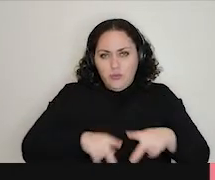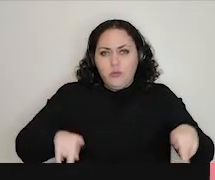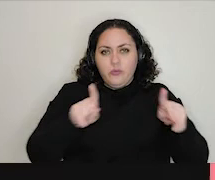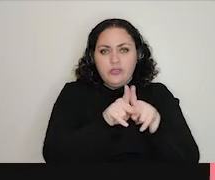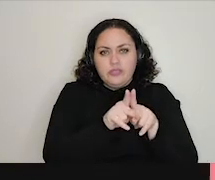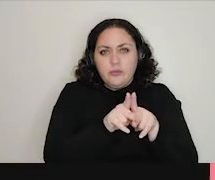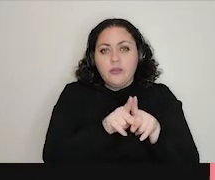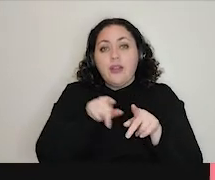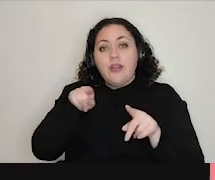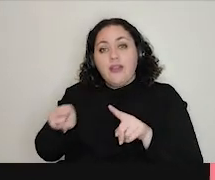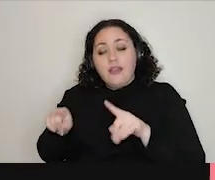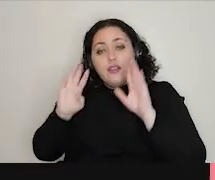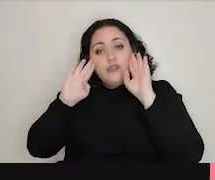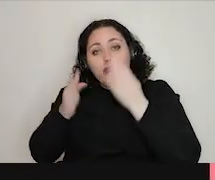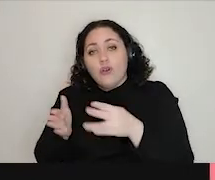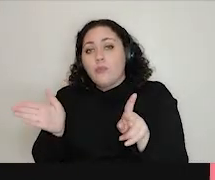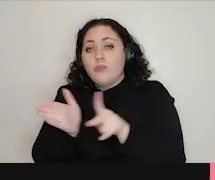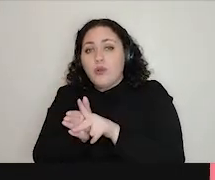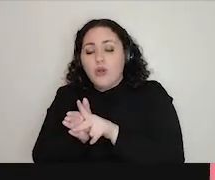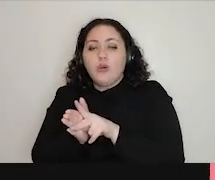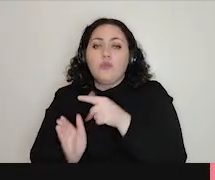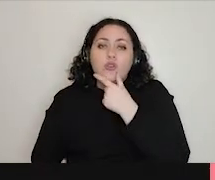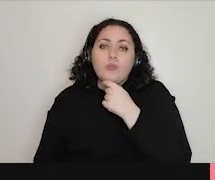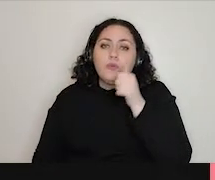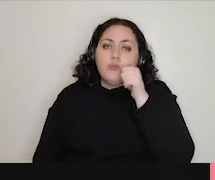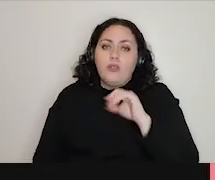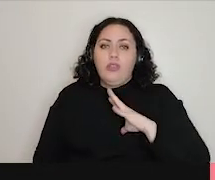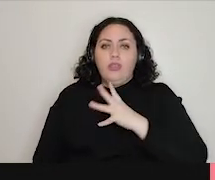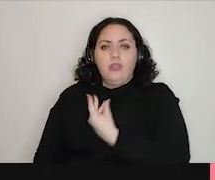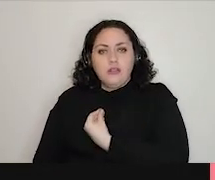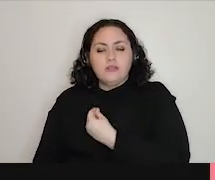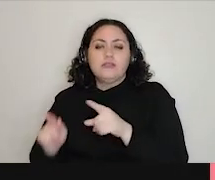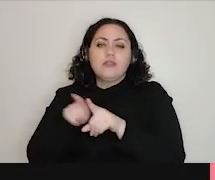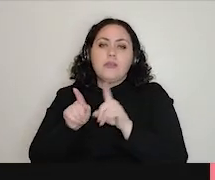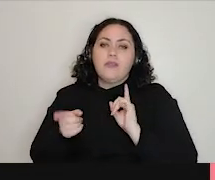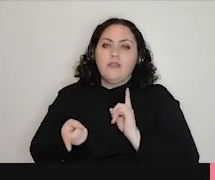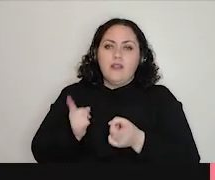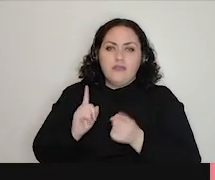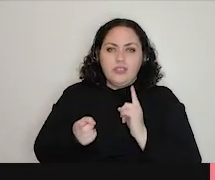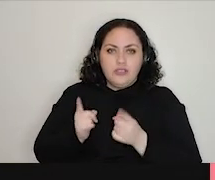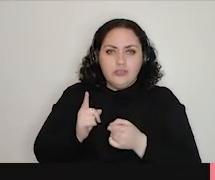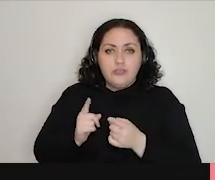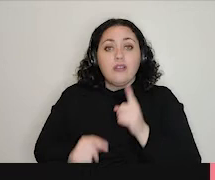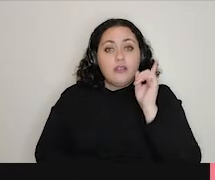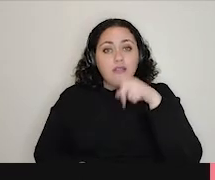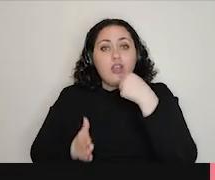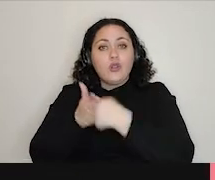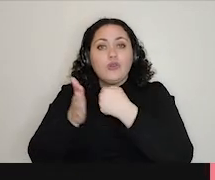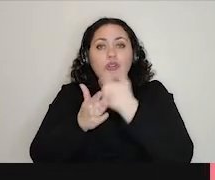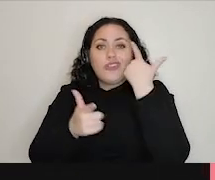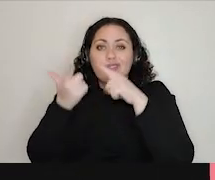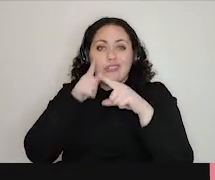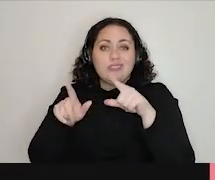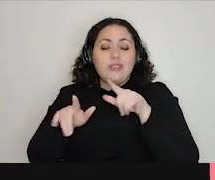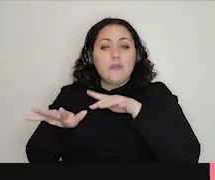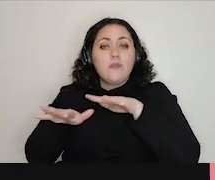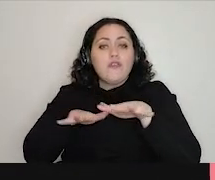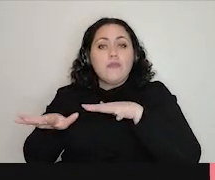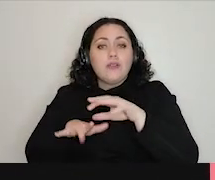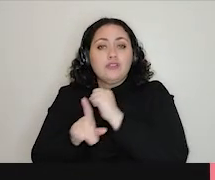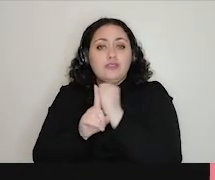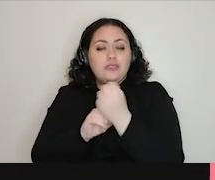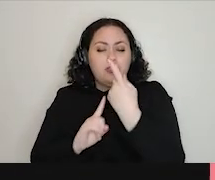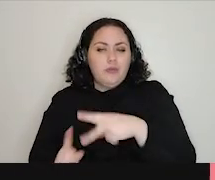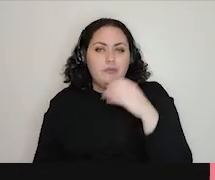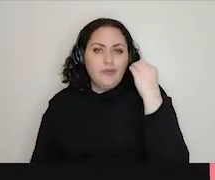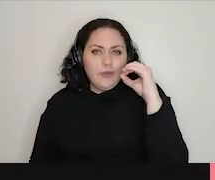população trans, de homens trans, mulheres trans, travestis, e que foi uma conquista do movimento social que fica aqui em Porto Alegre. Né? Ou